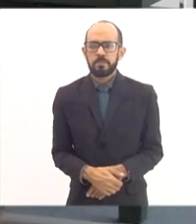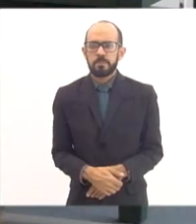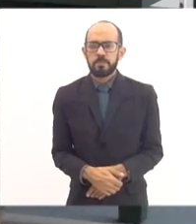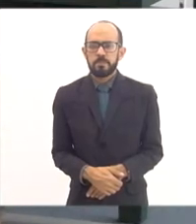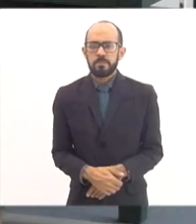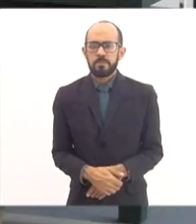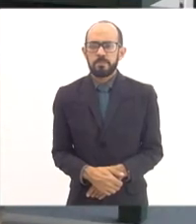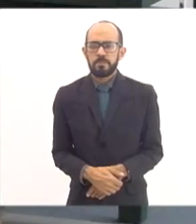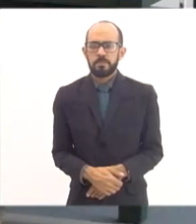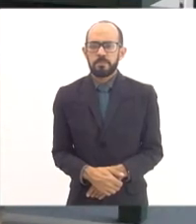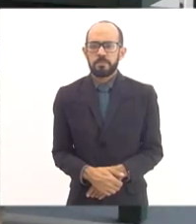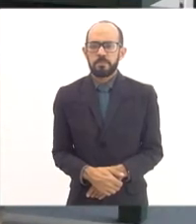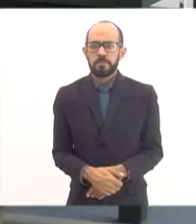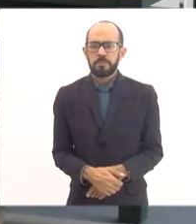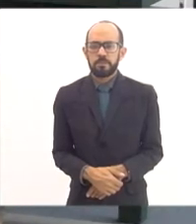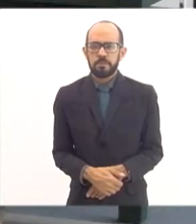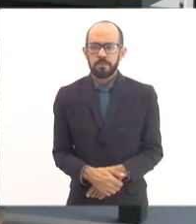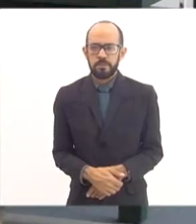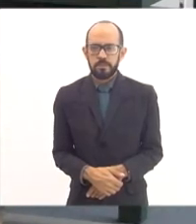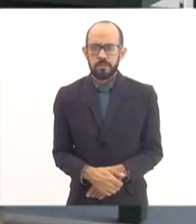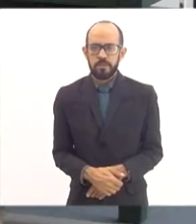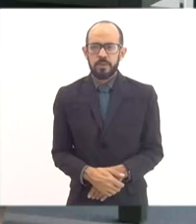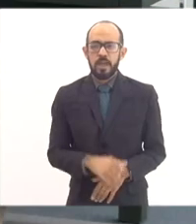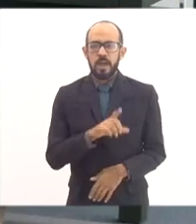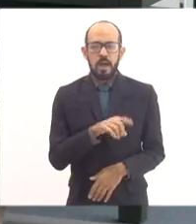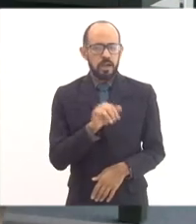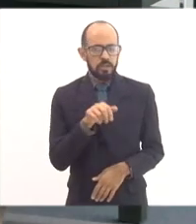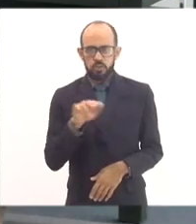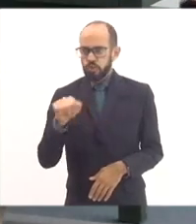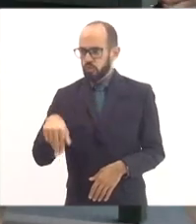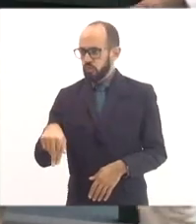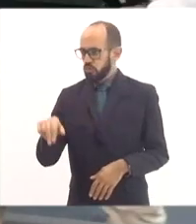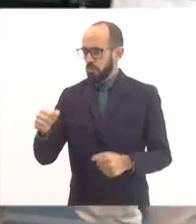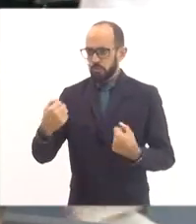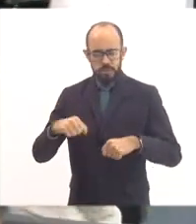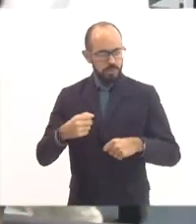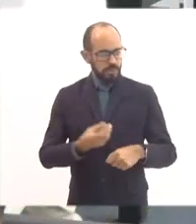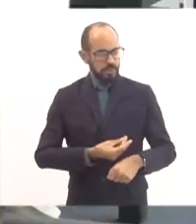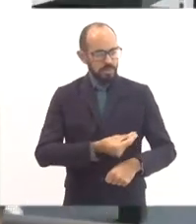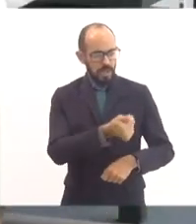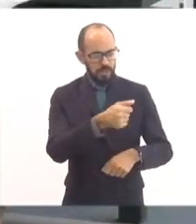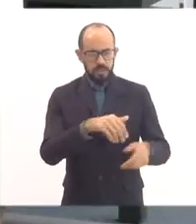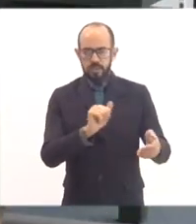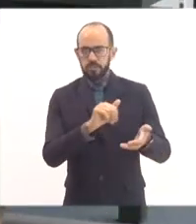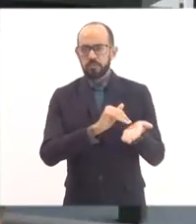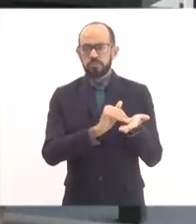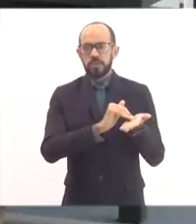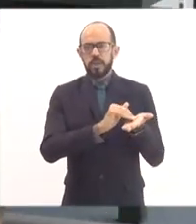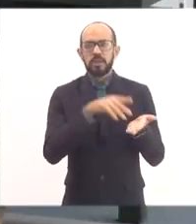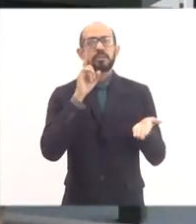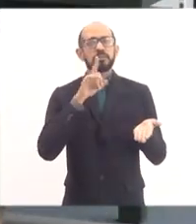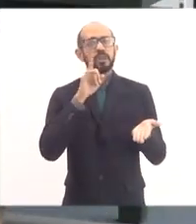o Adilson da Casa Civil, se a senhora puder substituí-lo, o Adilson está em saída numa reunião com o consulado americano.